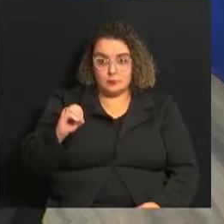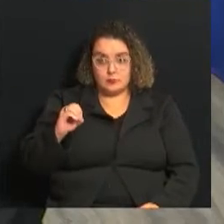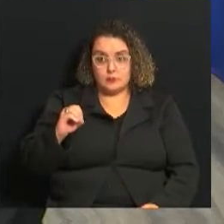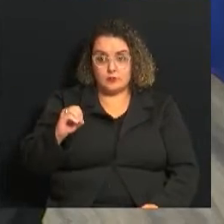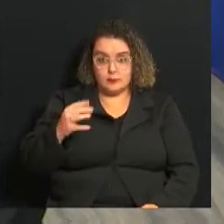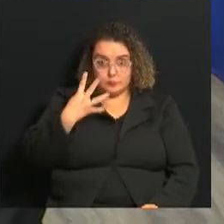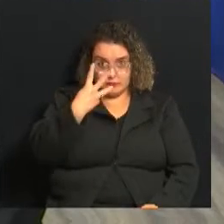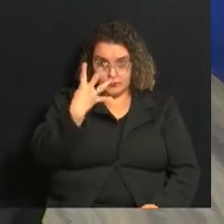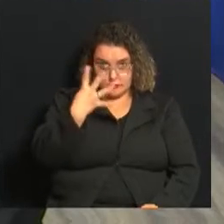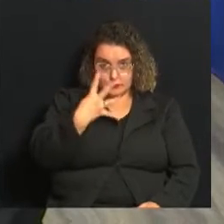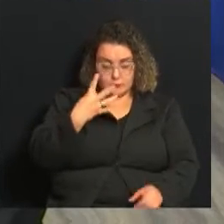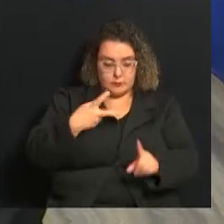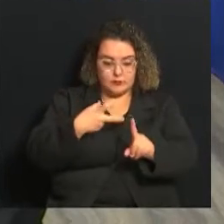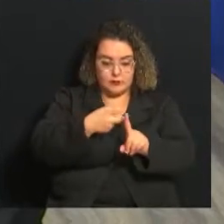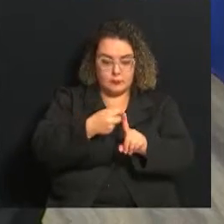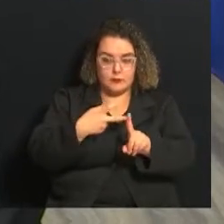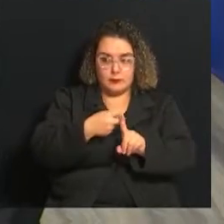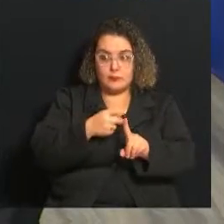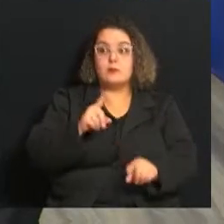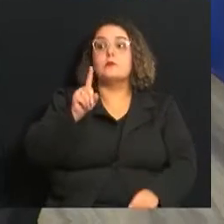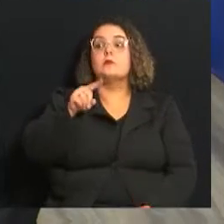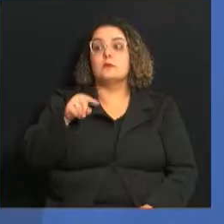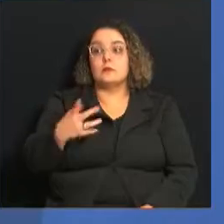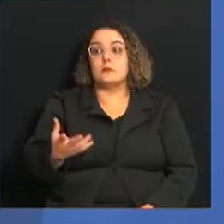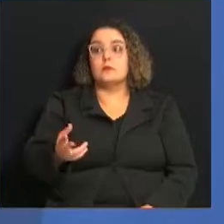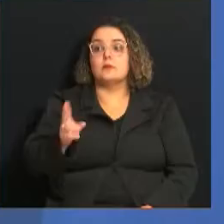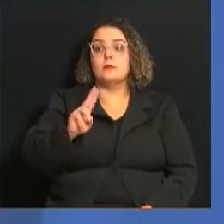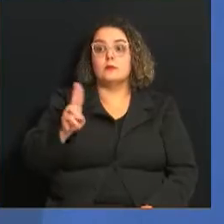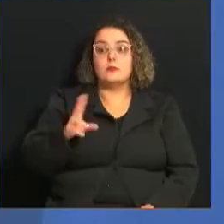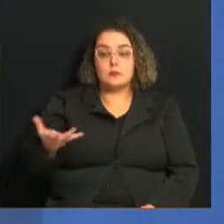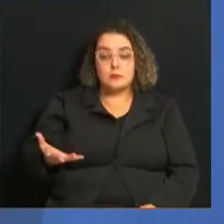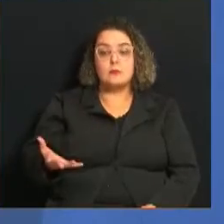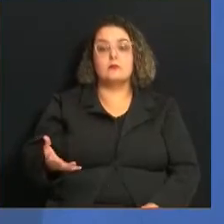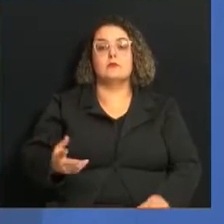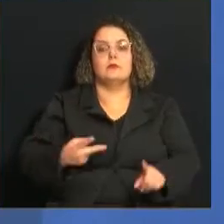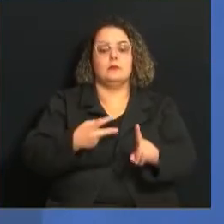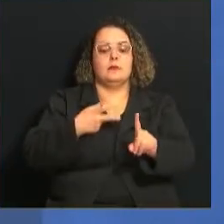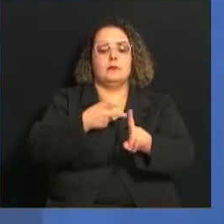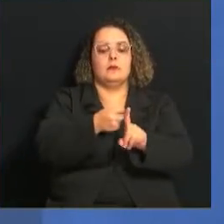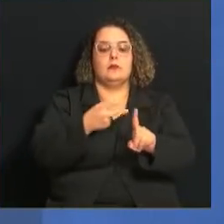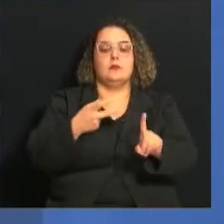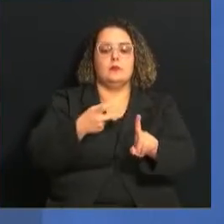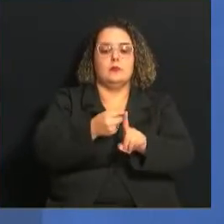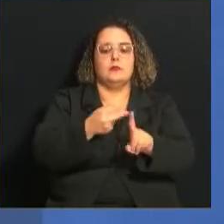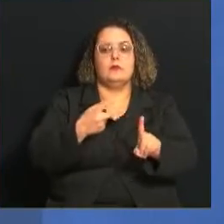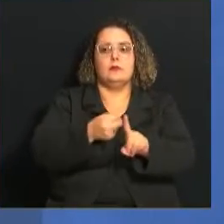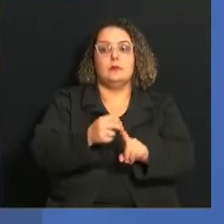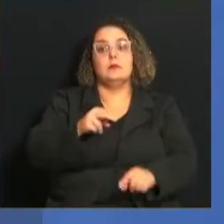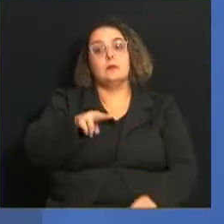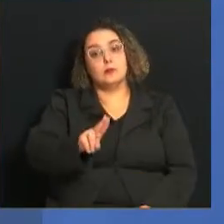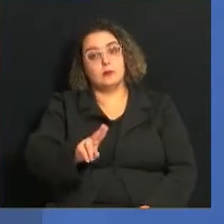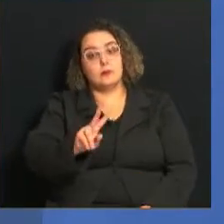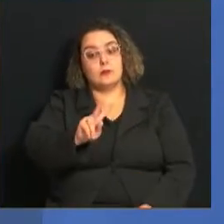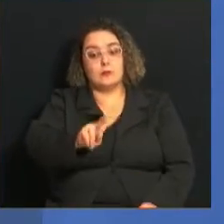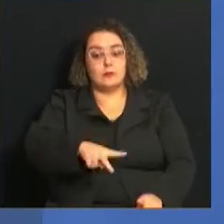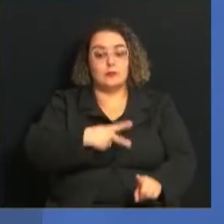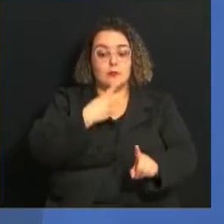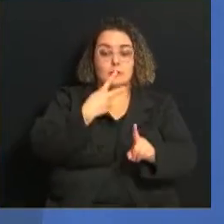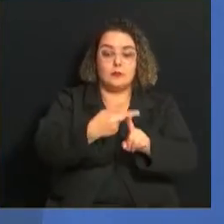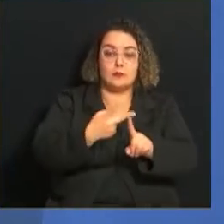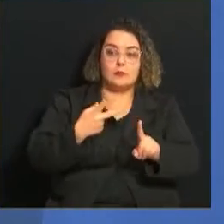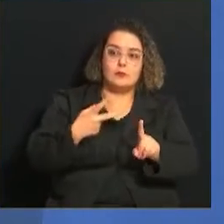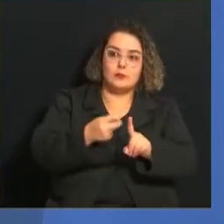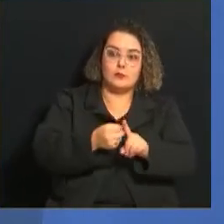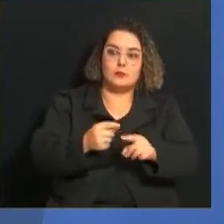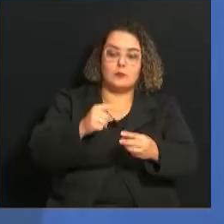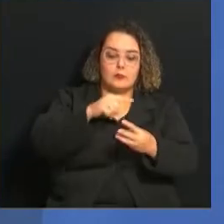a 4ª dose da vacina? É a chamada 4ª dose ou a 2ª dose adicional, se tiver tomado a